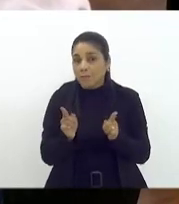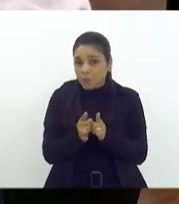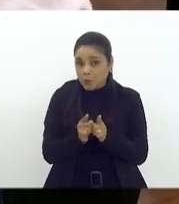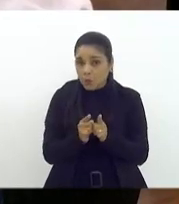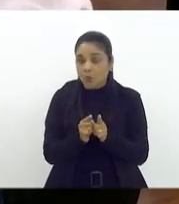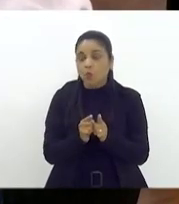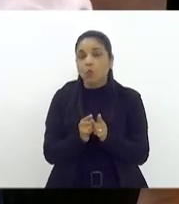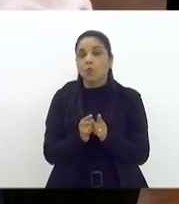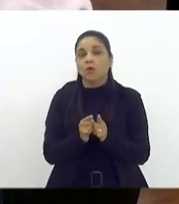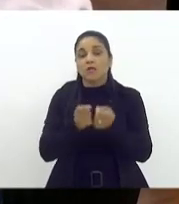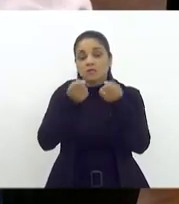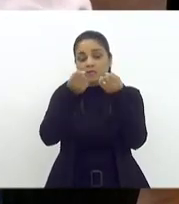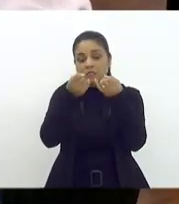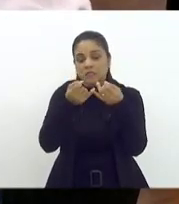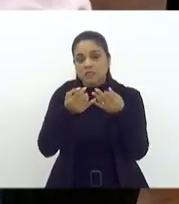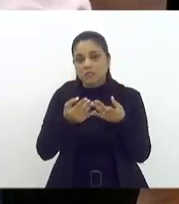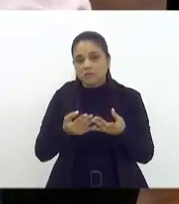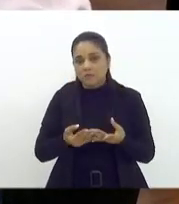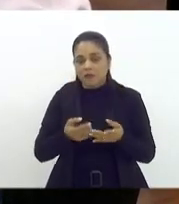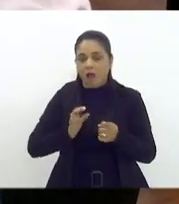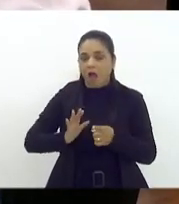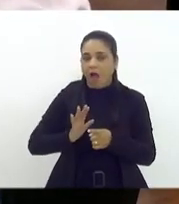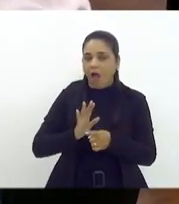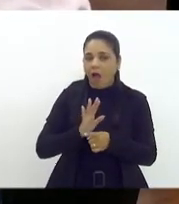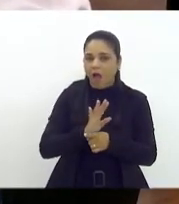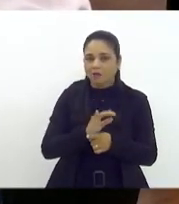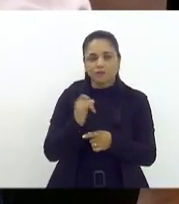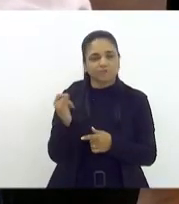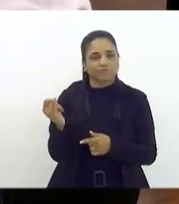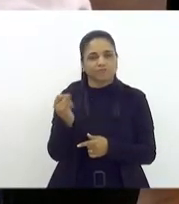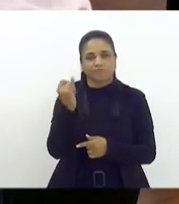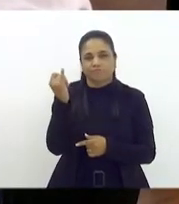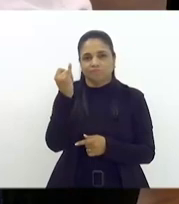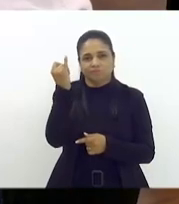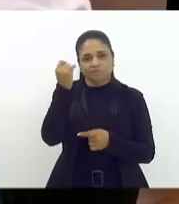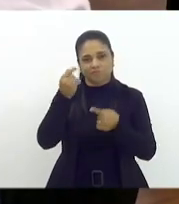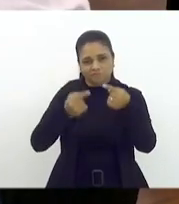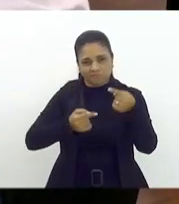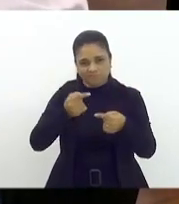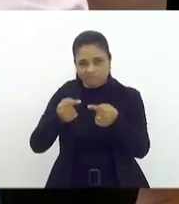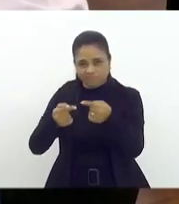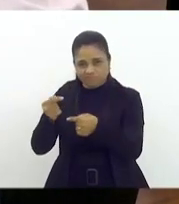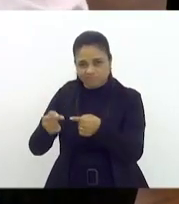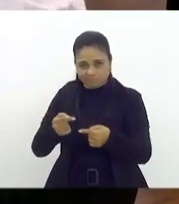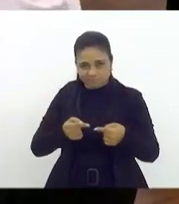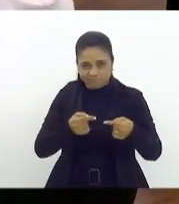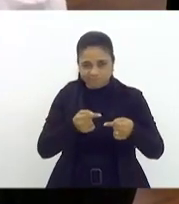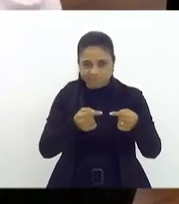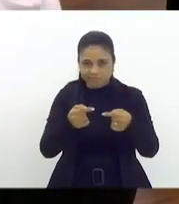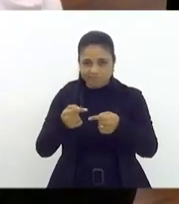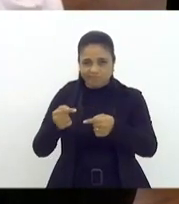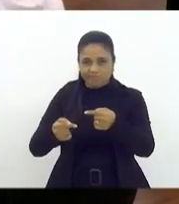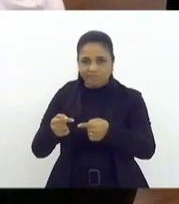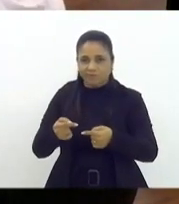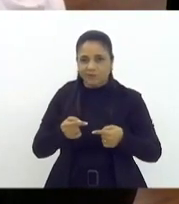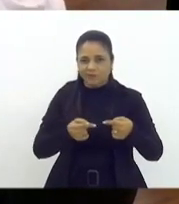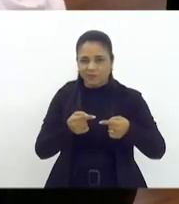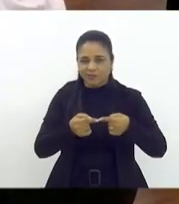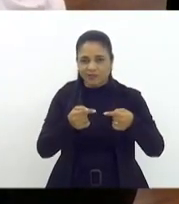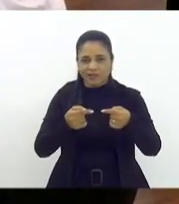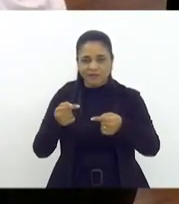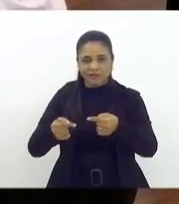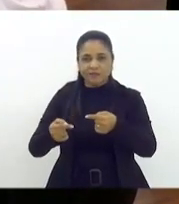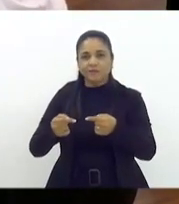condensar Espero poder contribuir com essa importantíssima discussão né que eu aplaudo